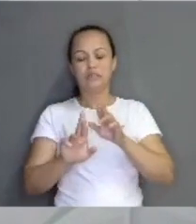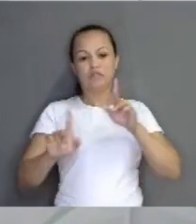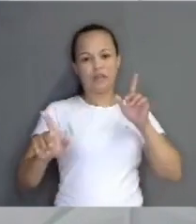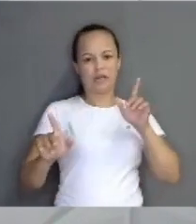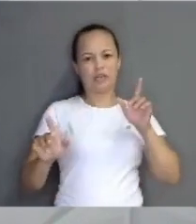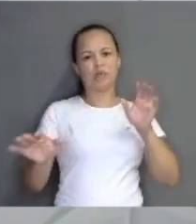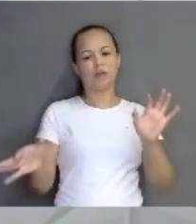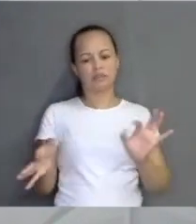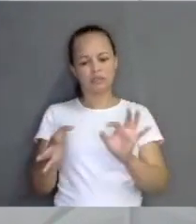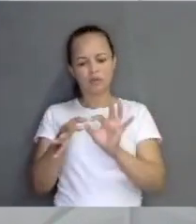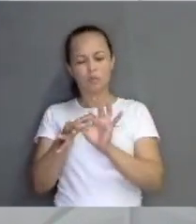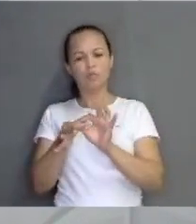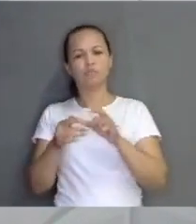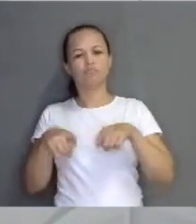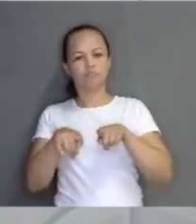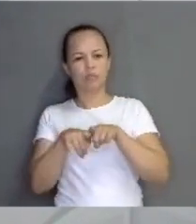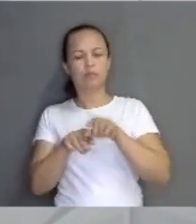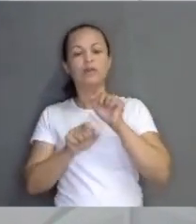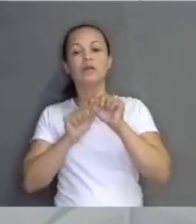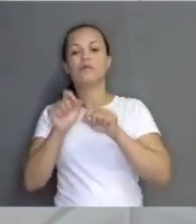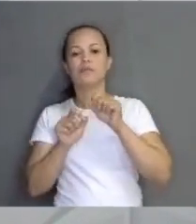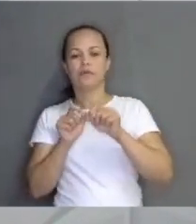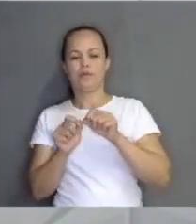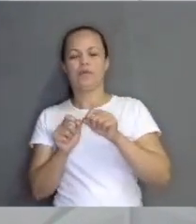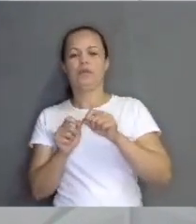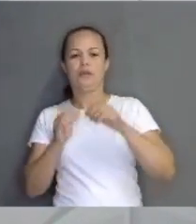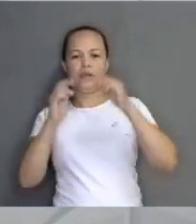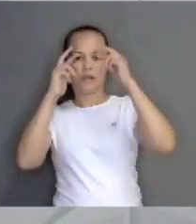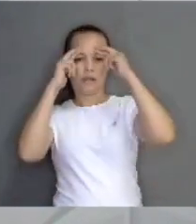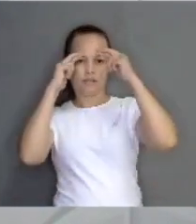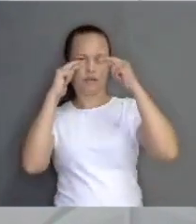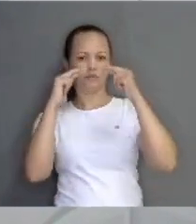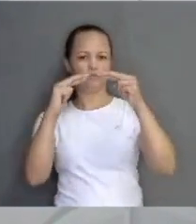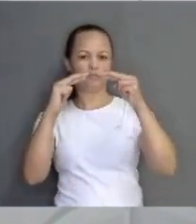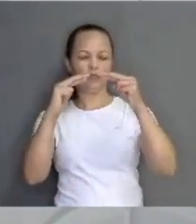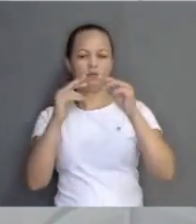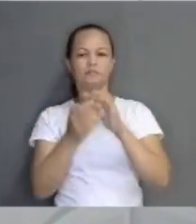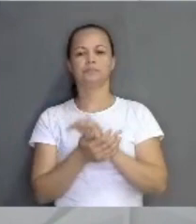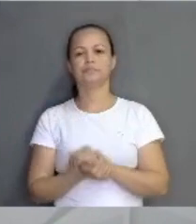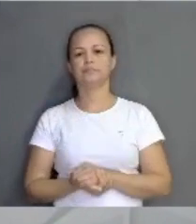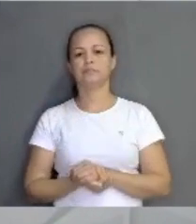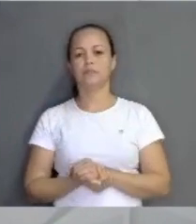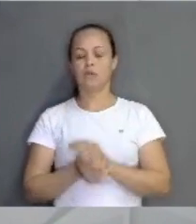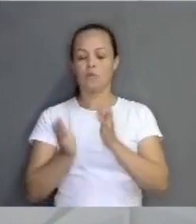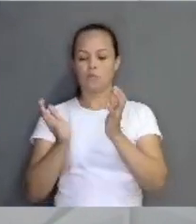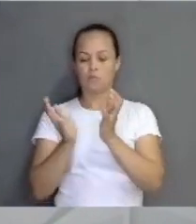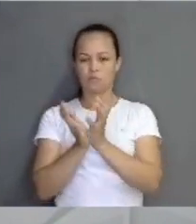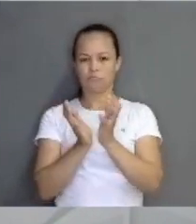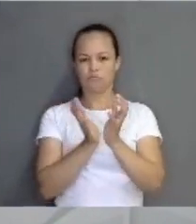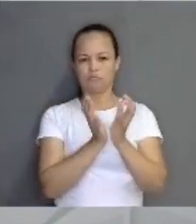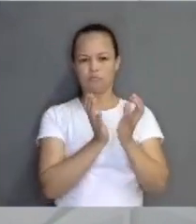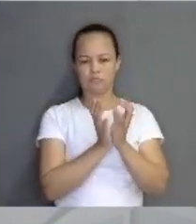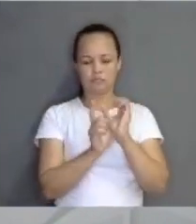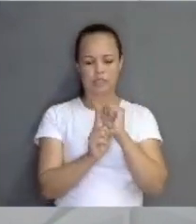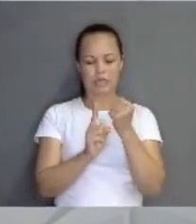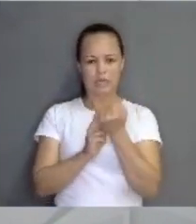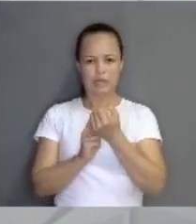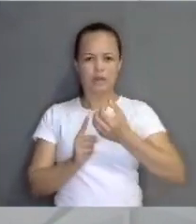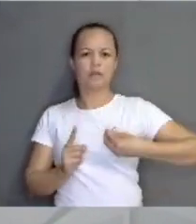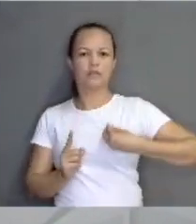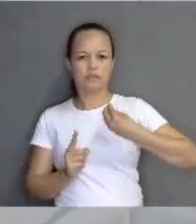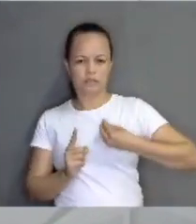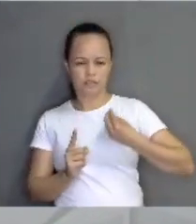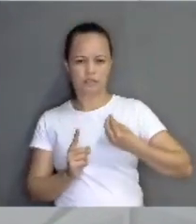chama respeito. Tá bom? Os grupos sociais existem não para dividir, mas para